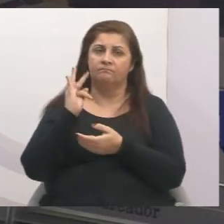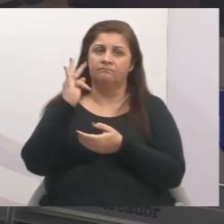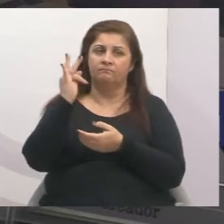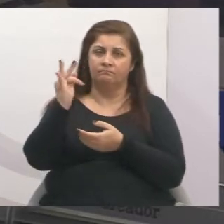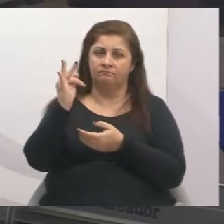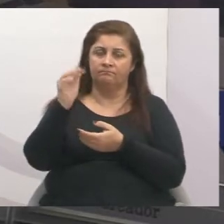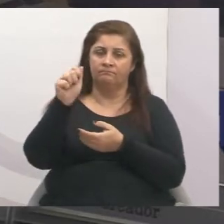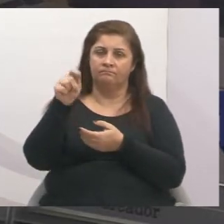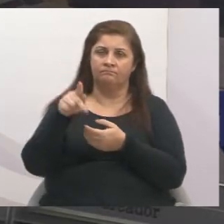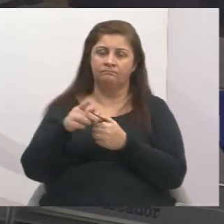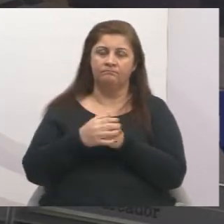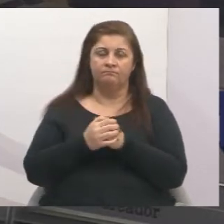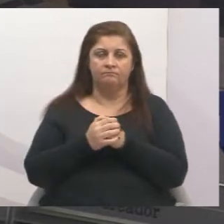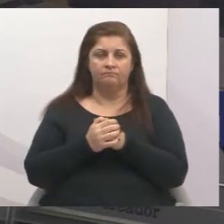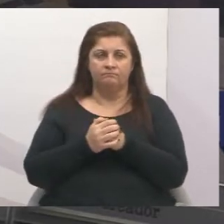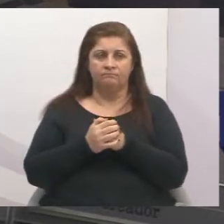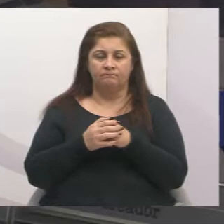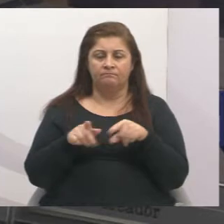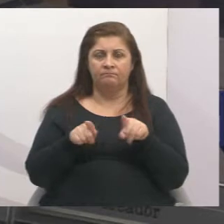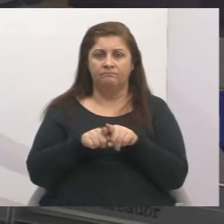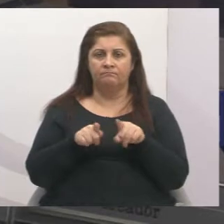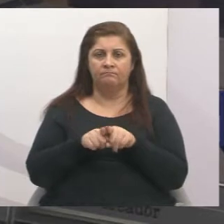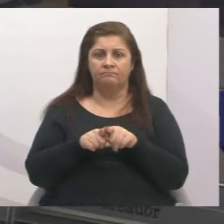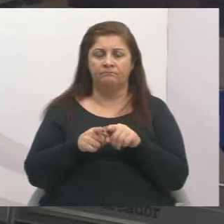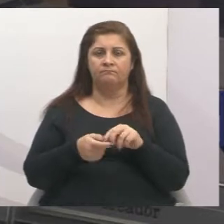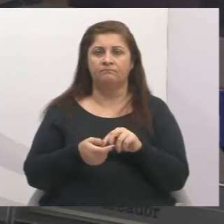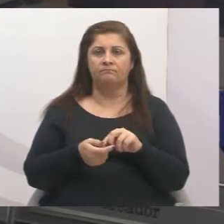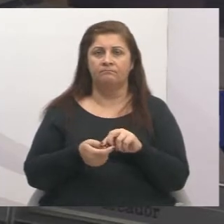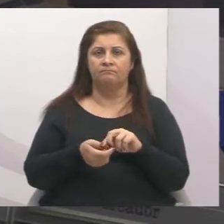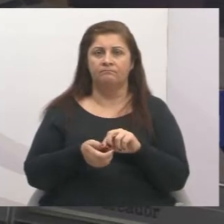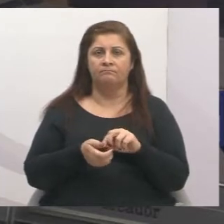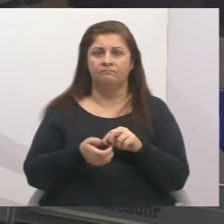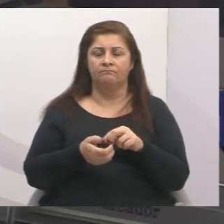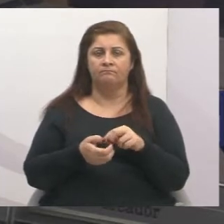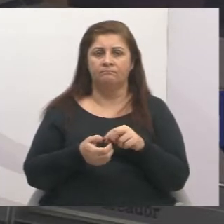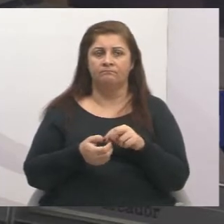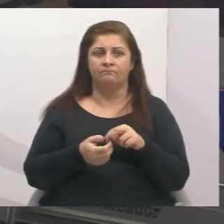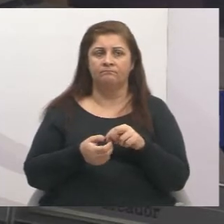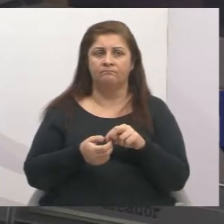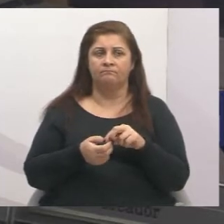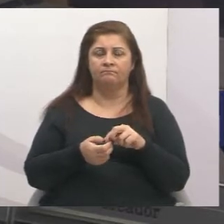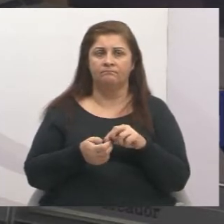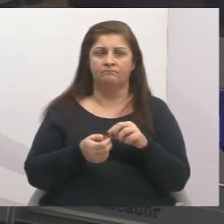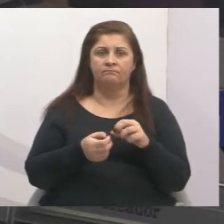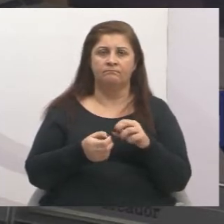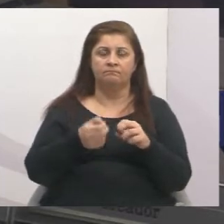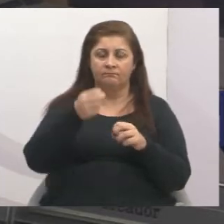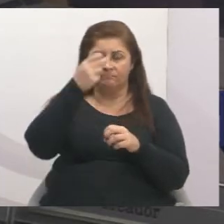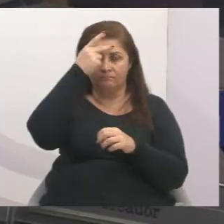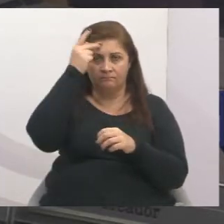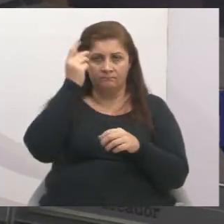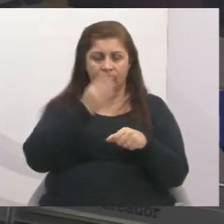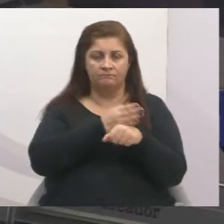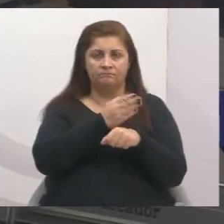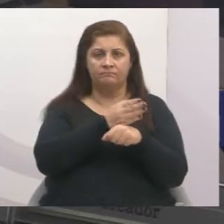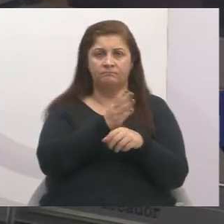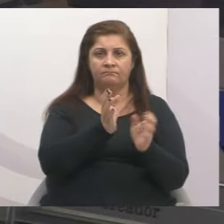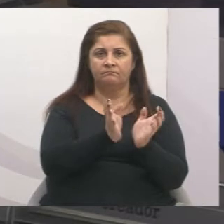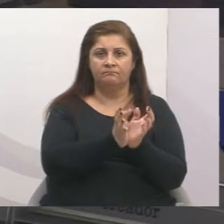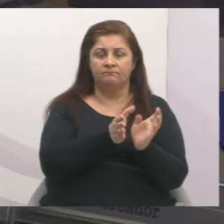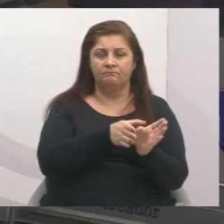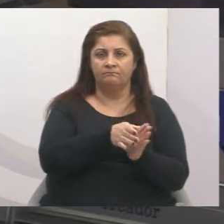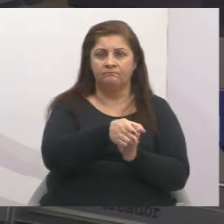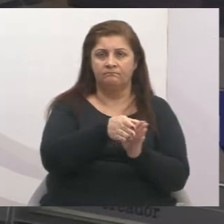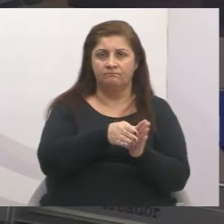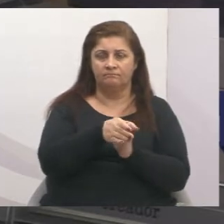sobrevida. E quero destacar também, Rossana, o pessoal dos conselhos, que mensalmente